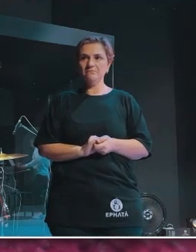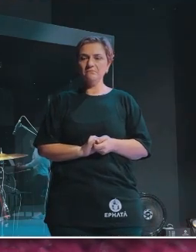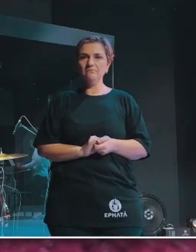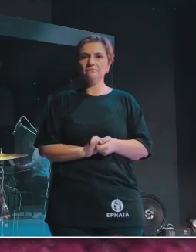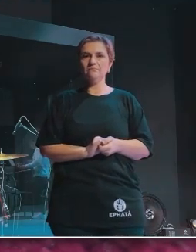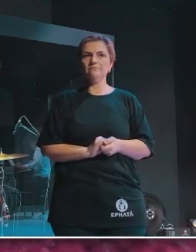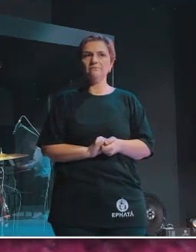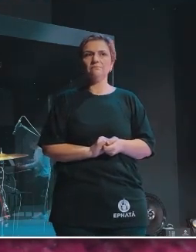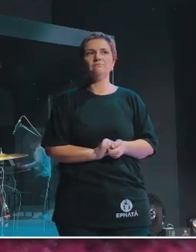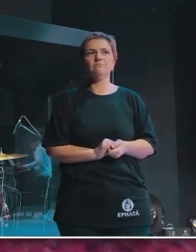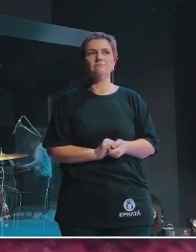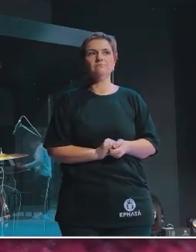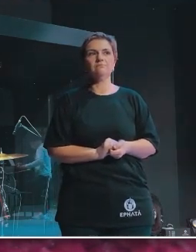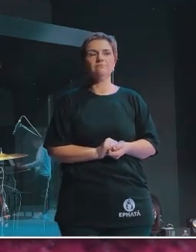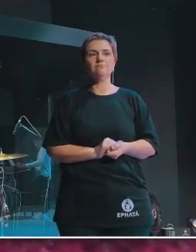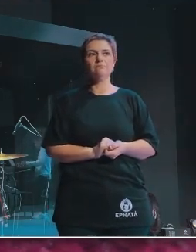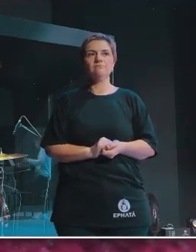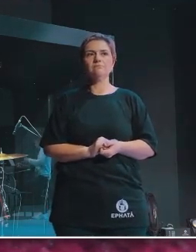Escute.